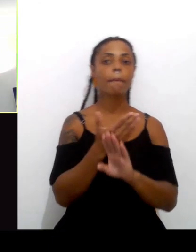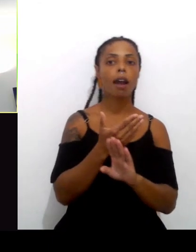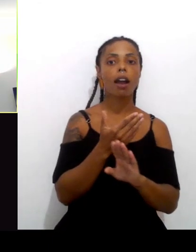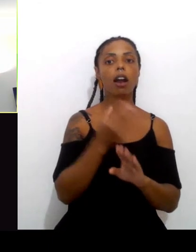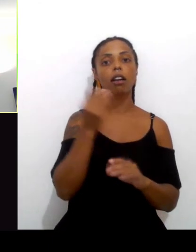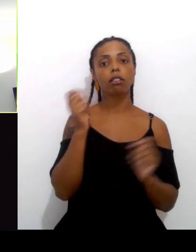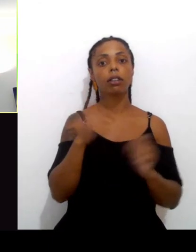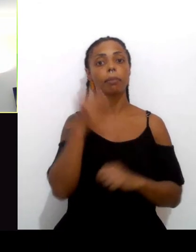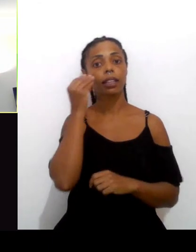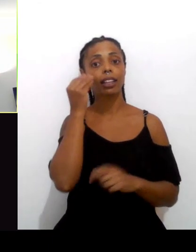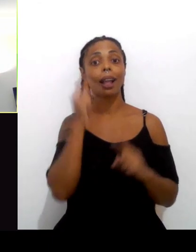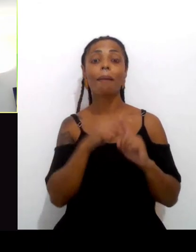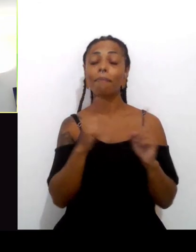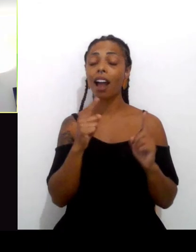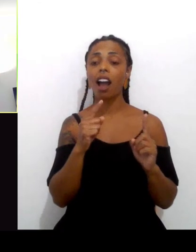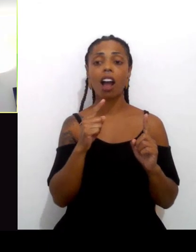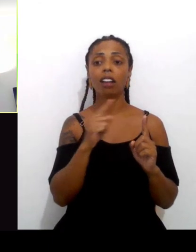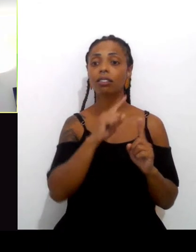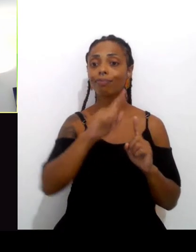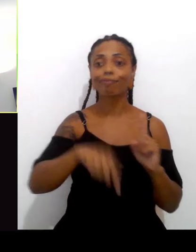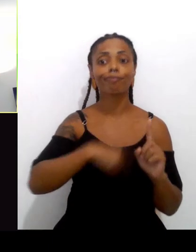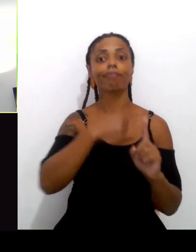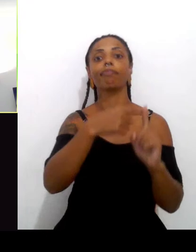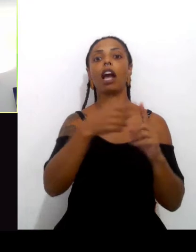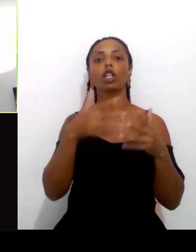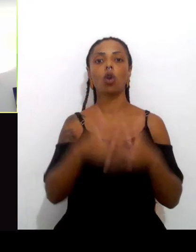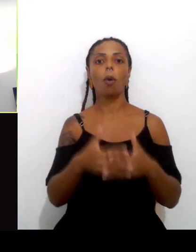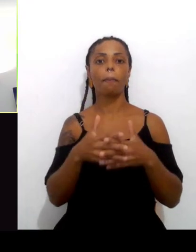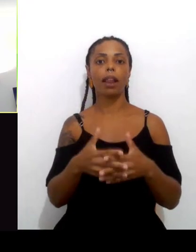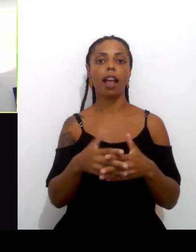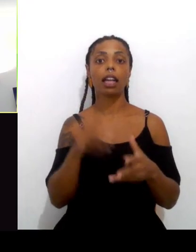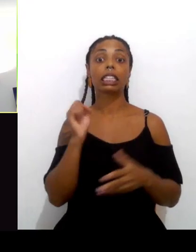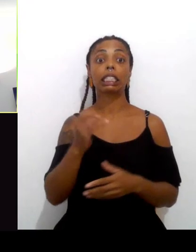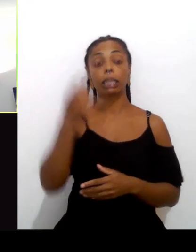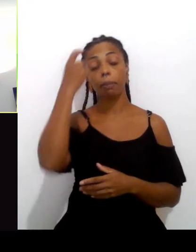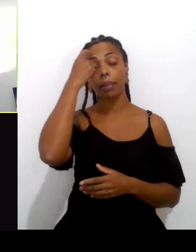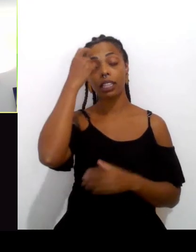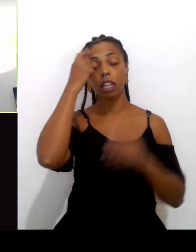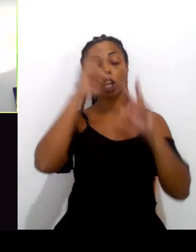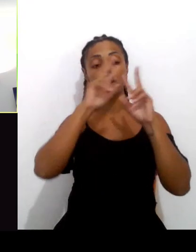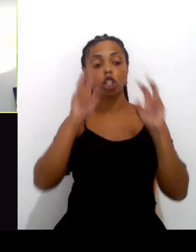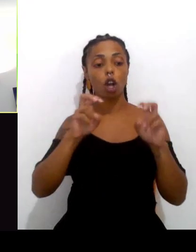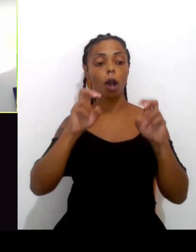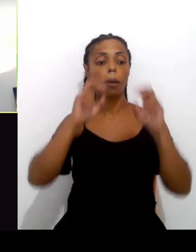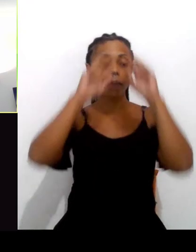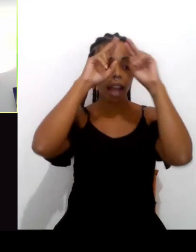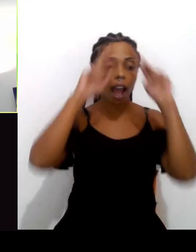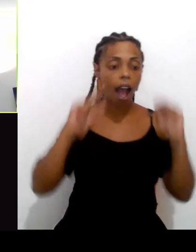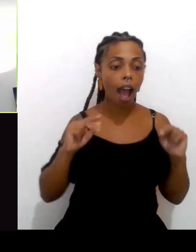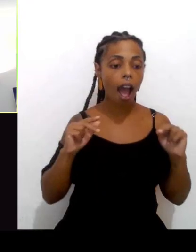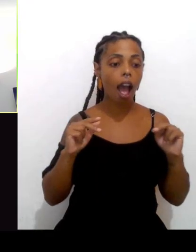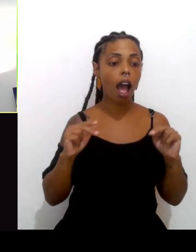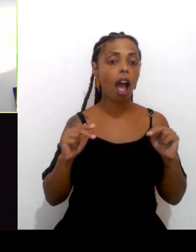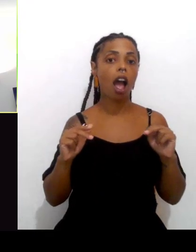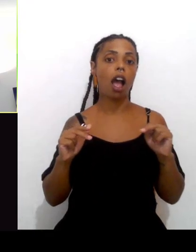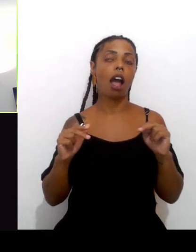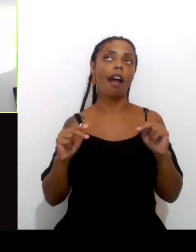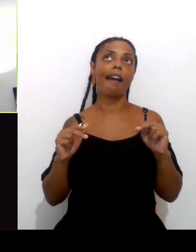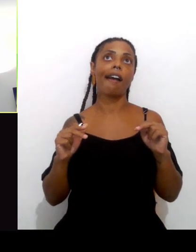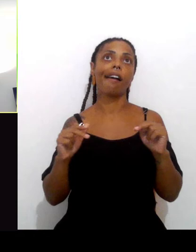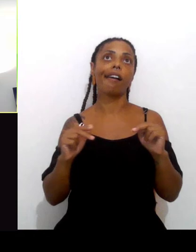acaba se tornando ainda mais complicada se nós pensarmos Nas questões raciais Nas questões